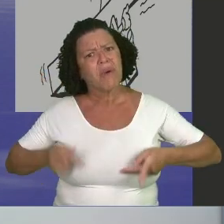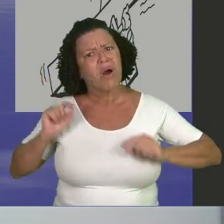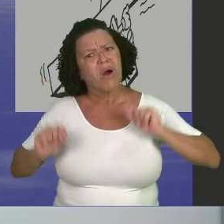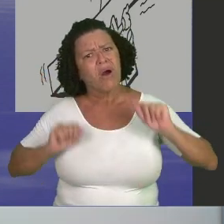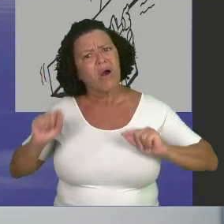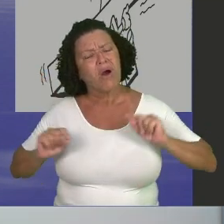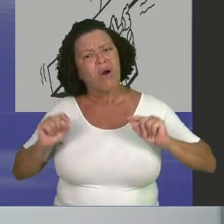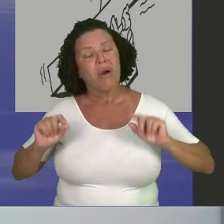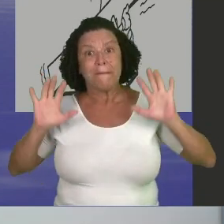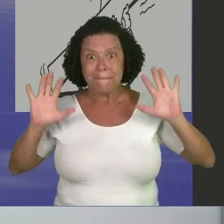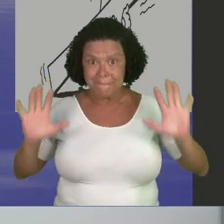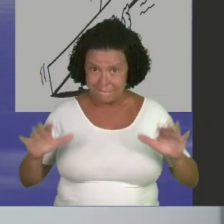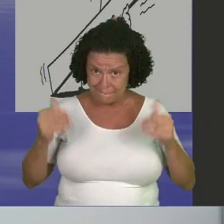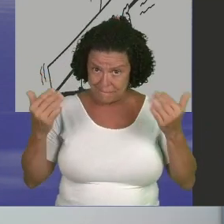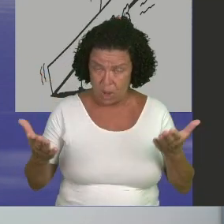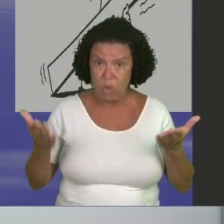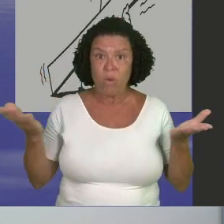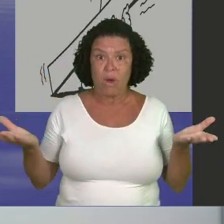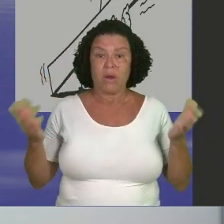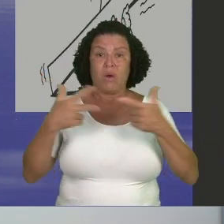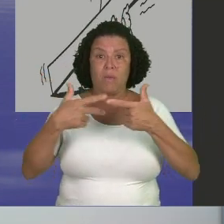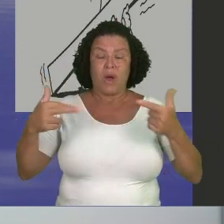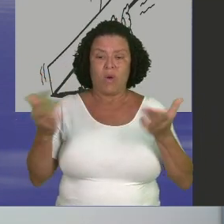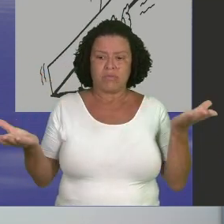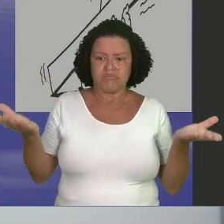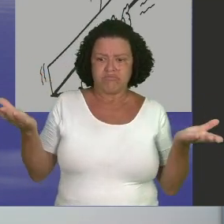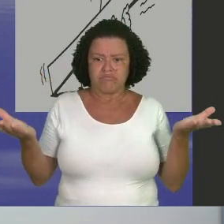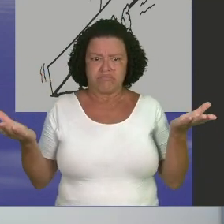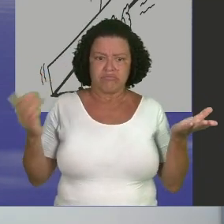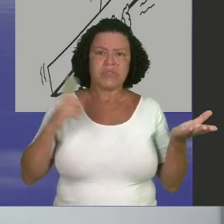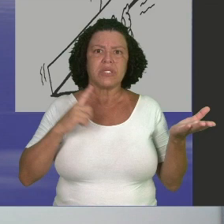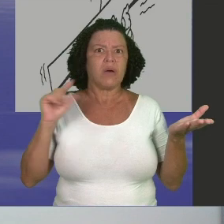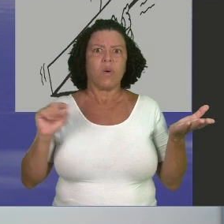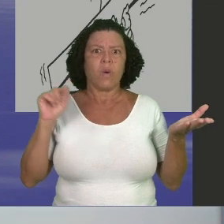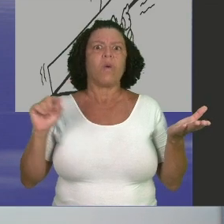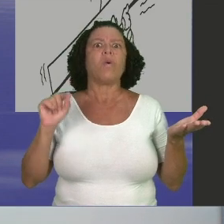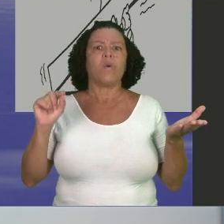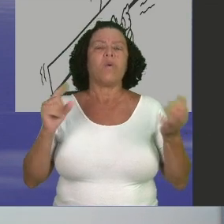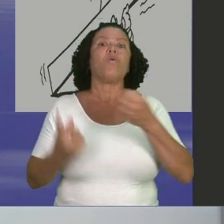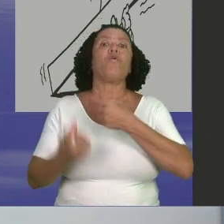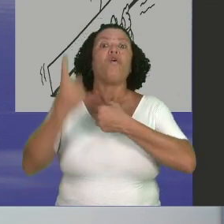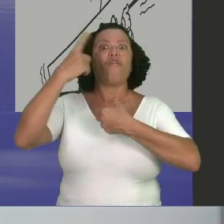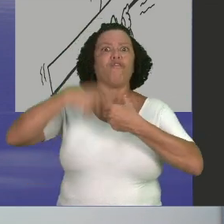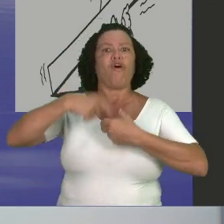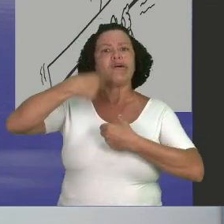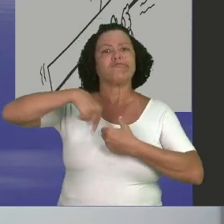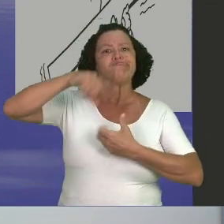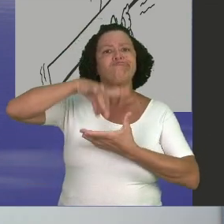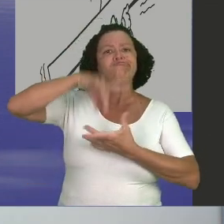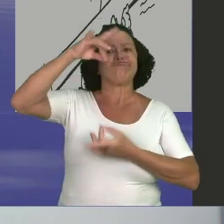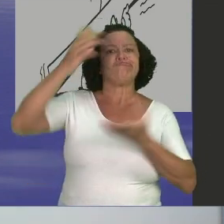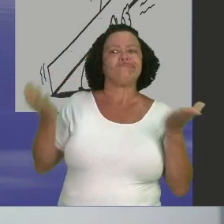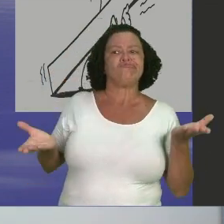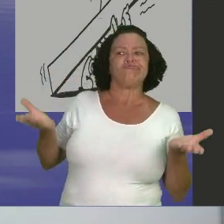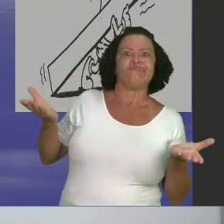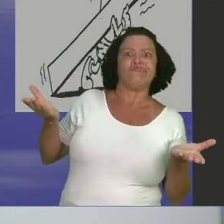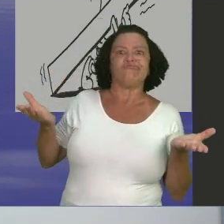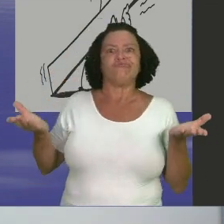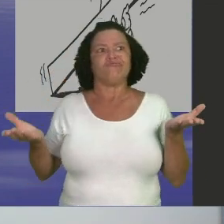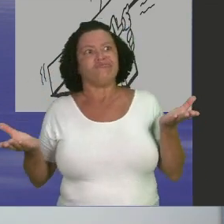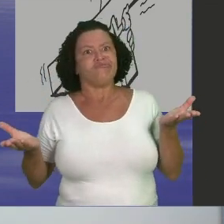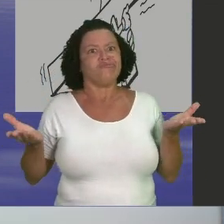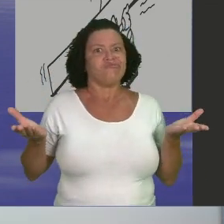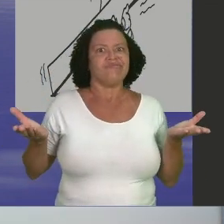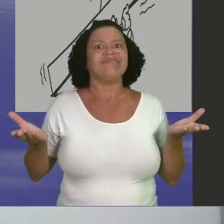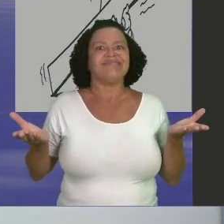algo desequilibra, tudo tende a voltar ao seu equilíbrio.